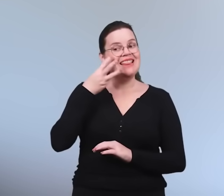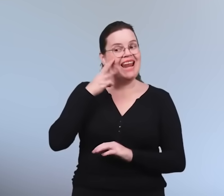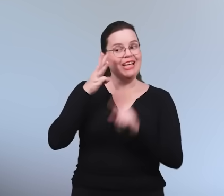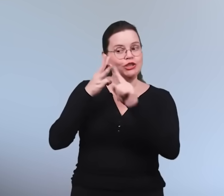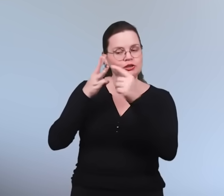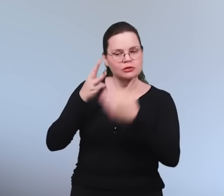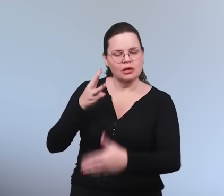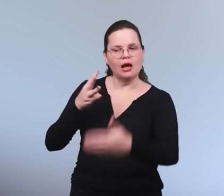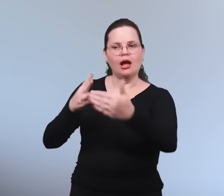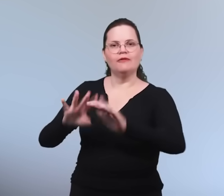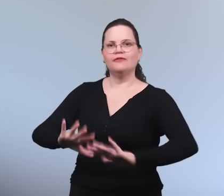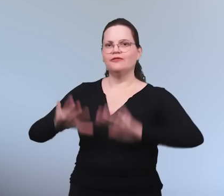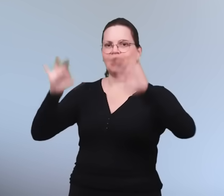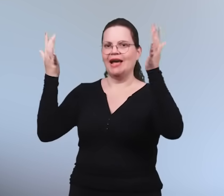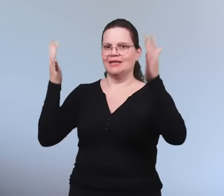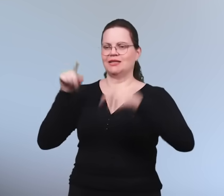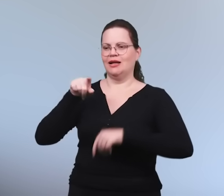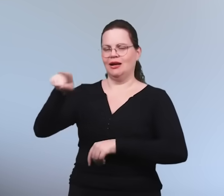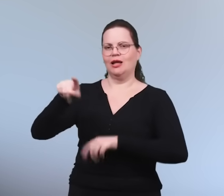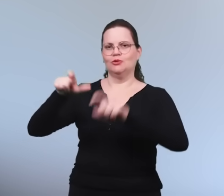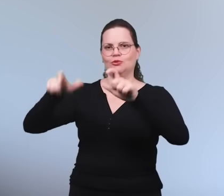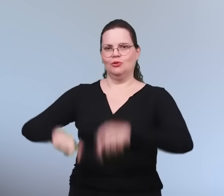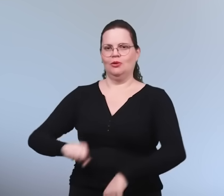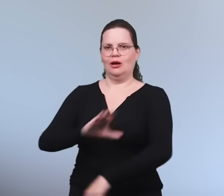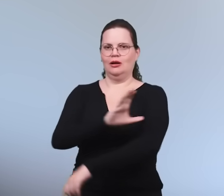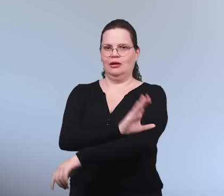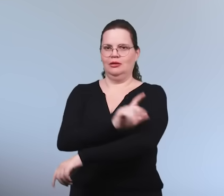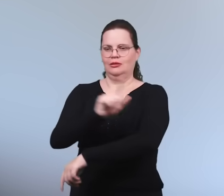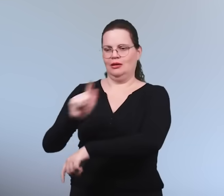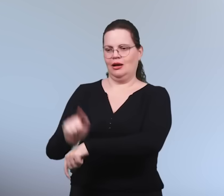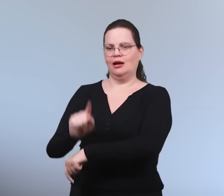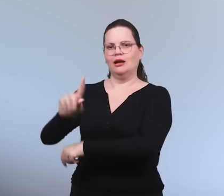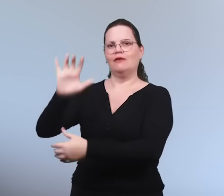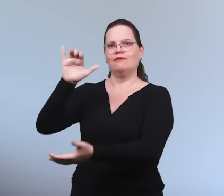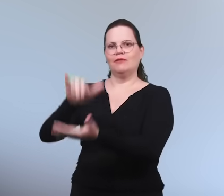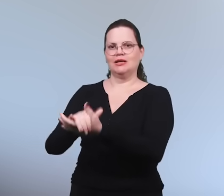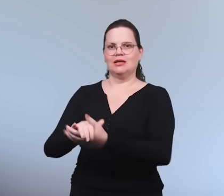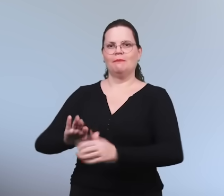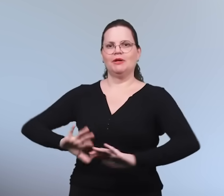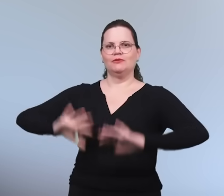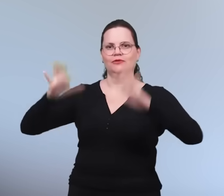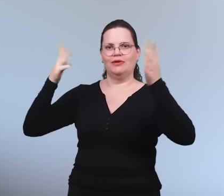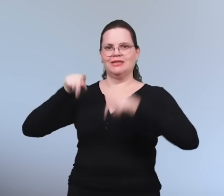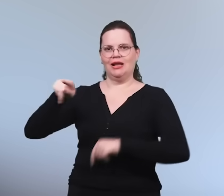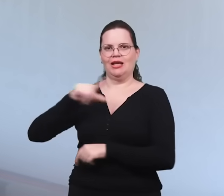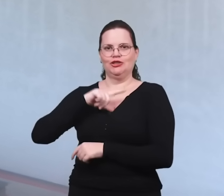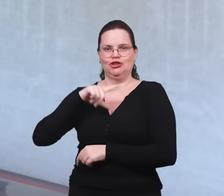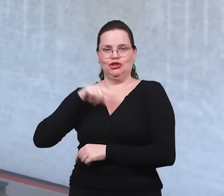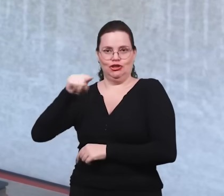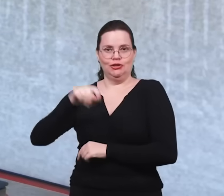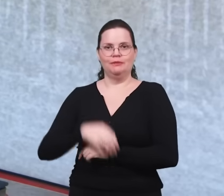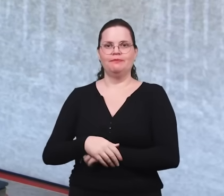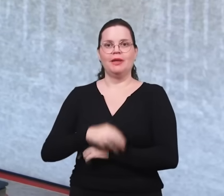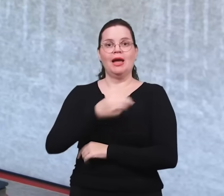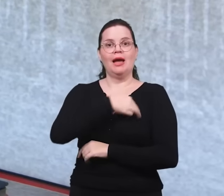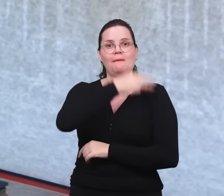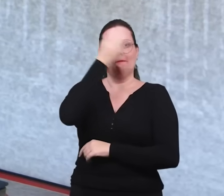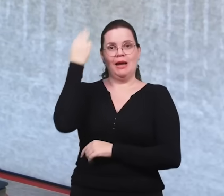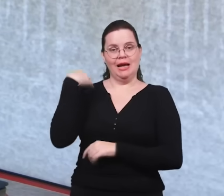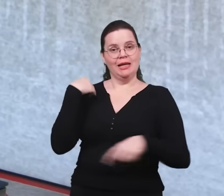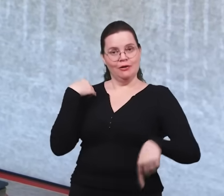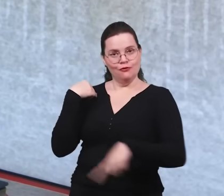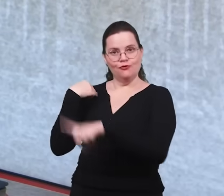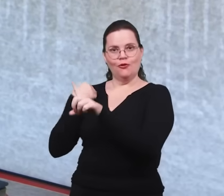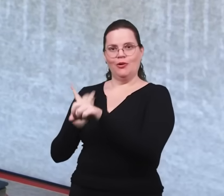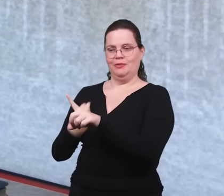fizeram-se umas bodas em Caná da Galileia, e estava ali a mãe de Jesus. Muito bem. As bodas